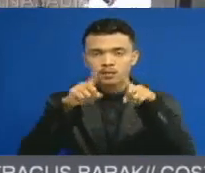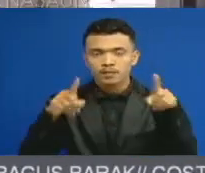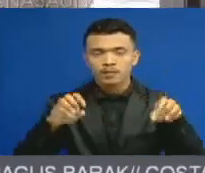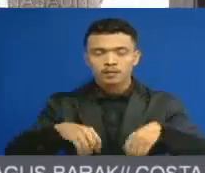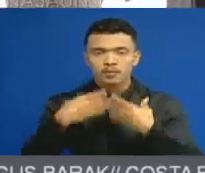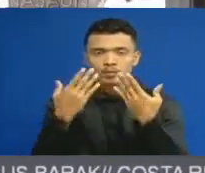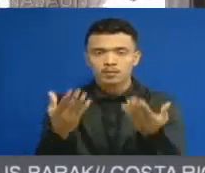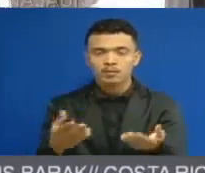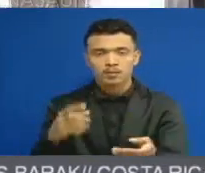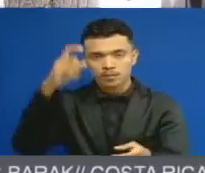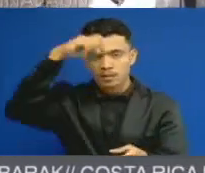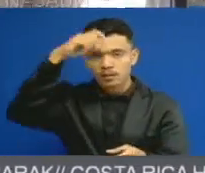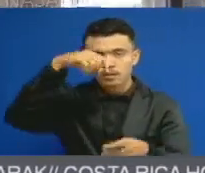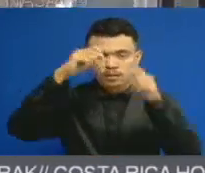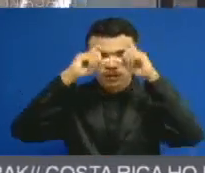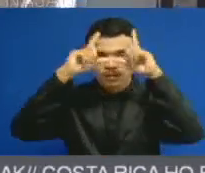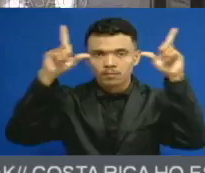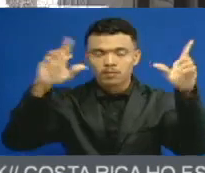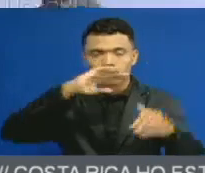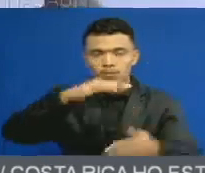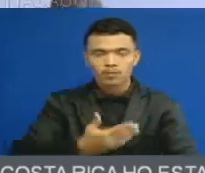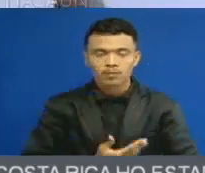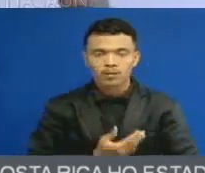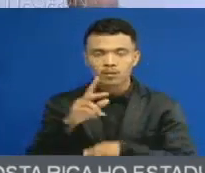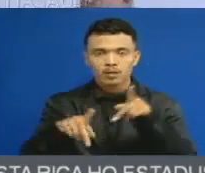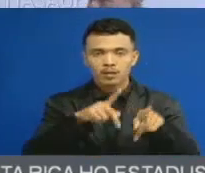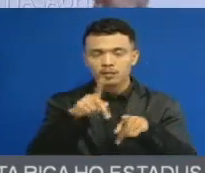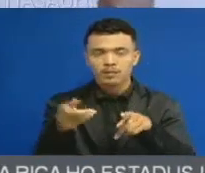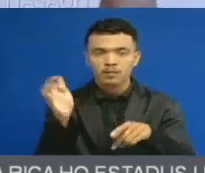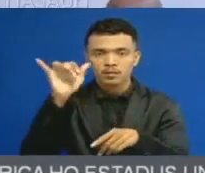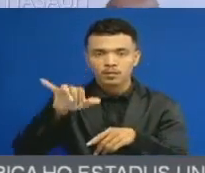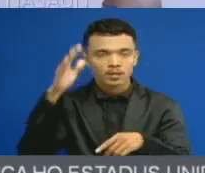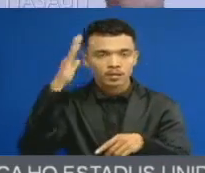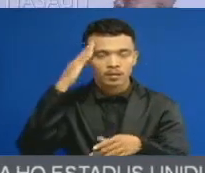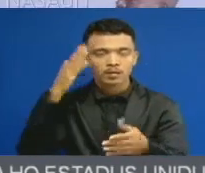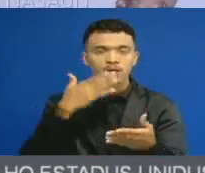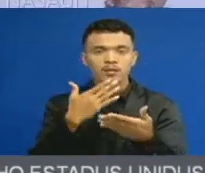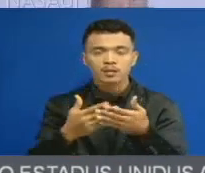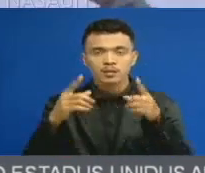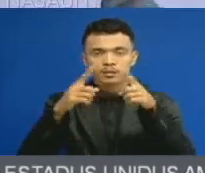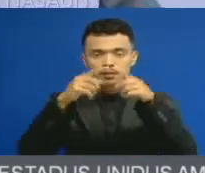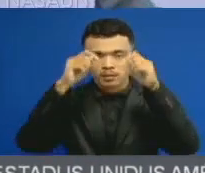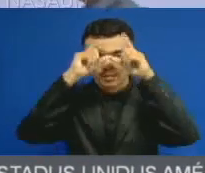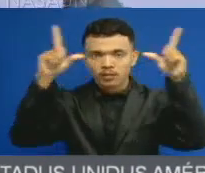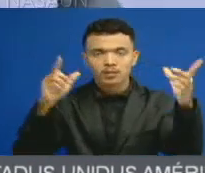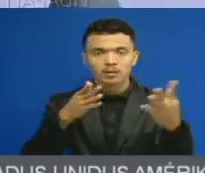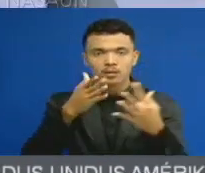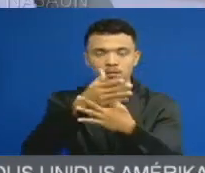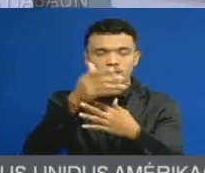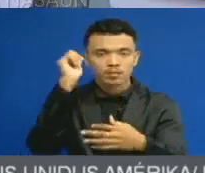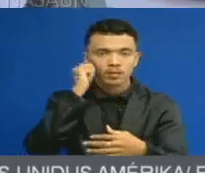INSA intelectual Timor-Wan, no sociedade Sira, bele Hateten vantagem russi Timor-Leste em adesão para ASEAN.